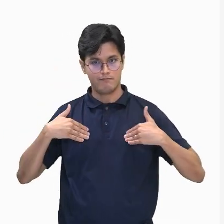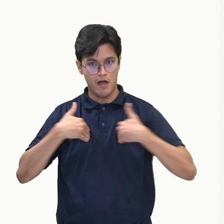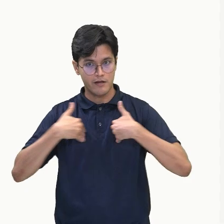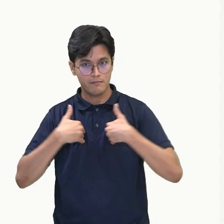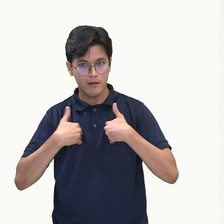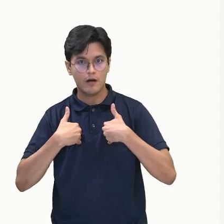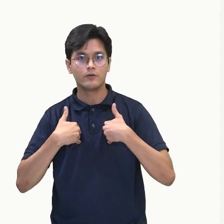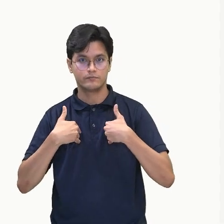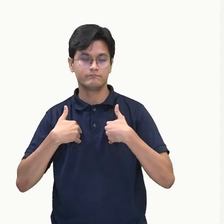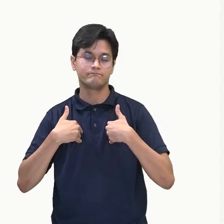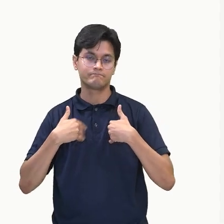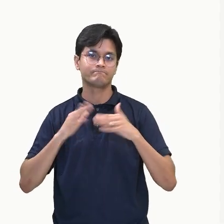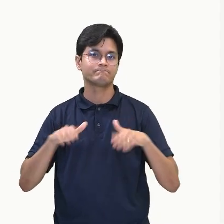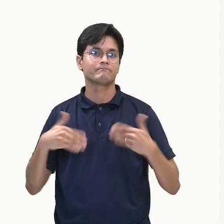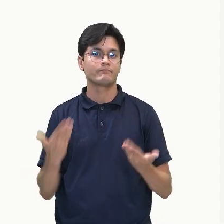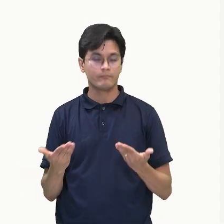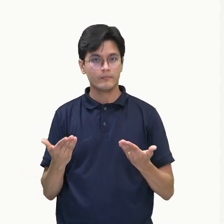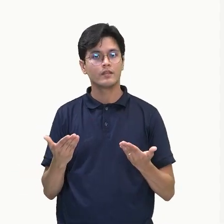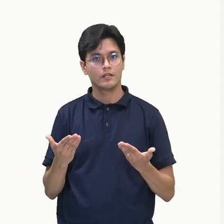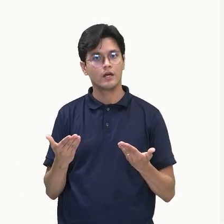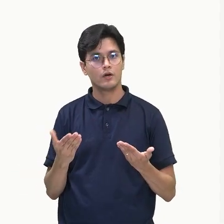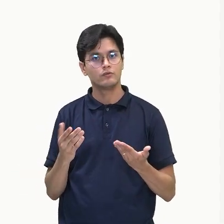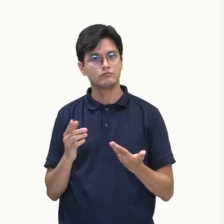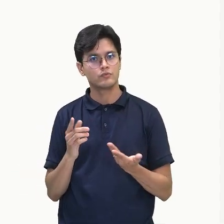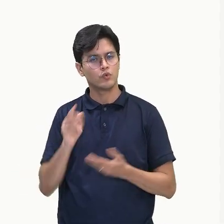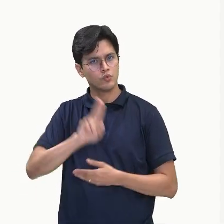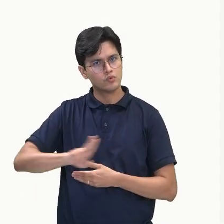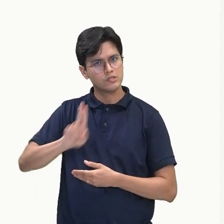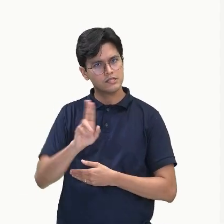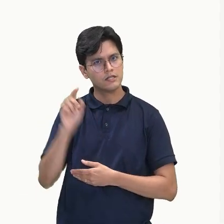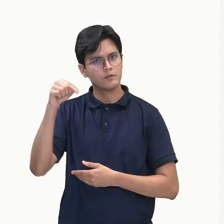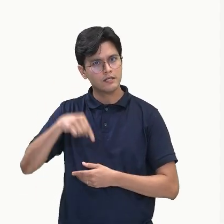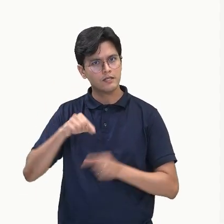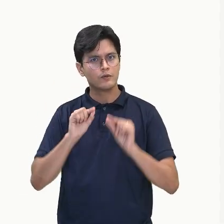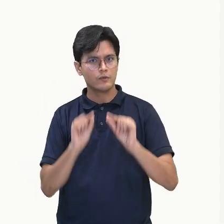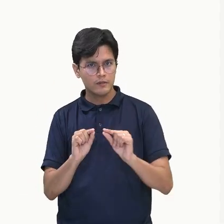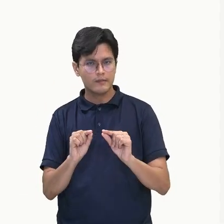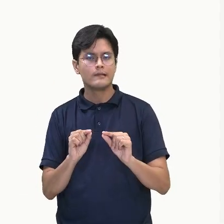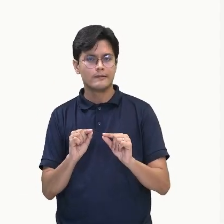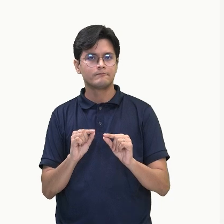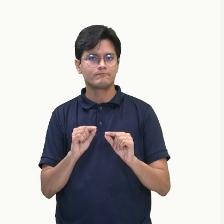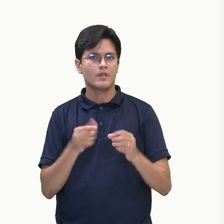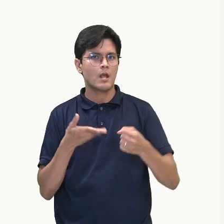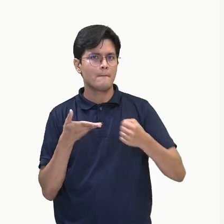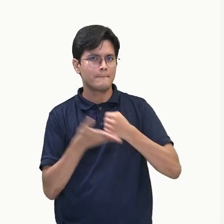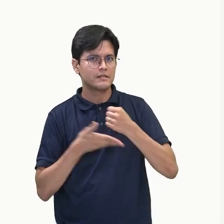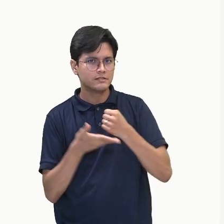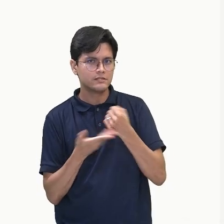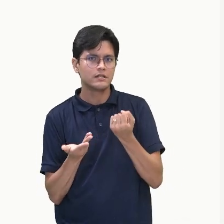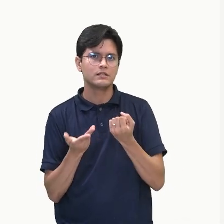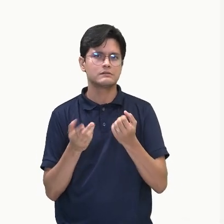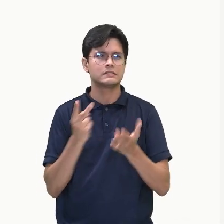nós estamos utilizando aqui como parâmetro na nossa explicação os exemplos do corpo humano.